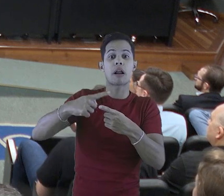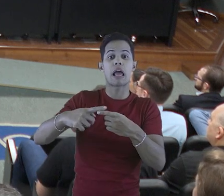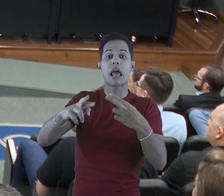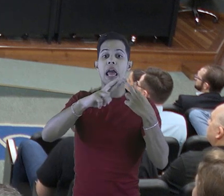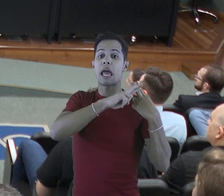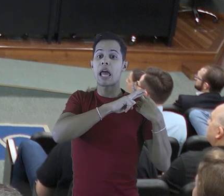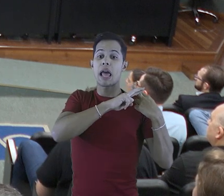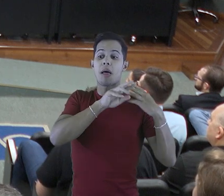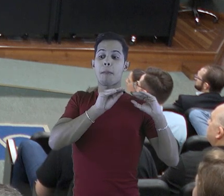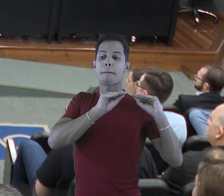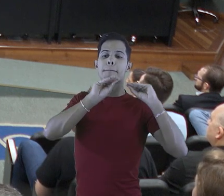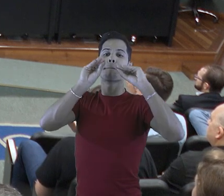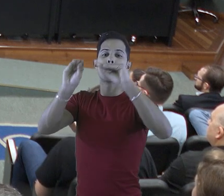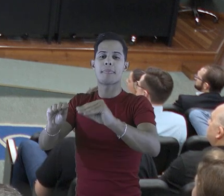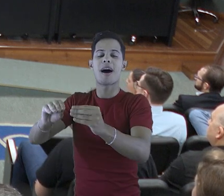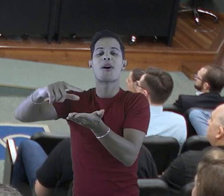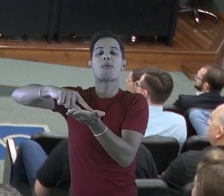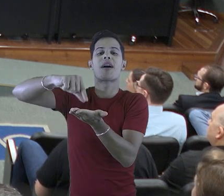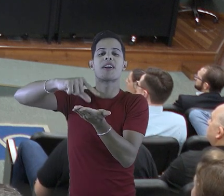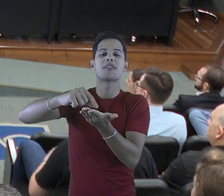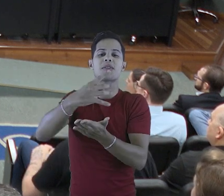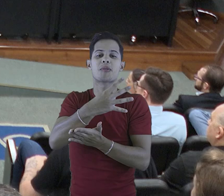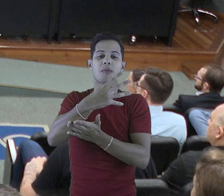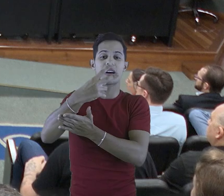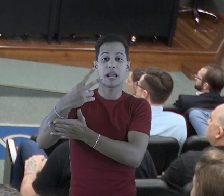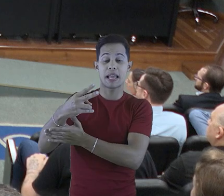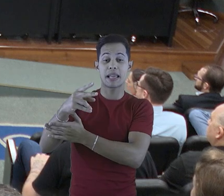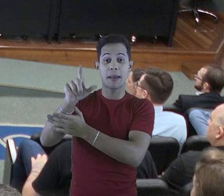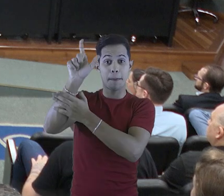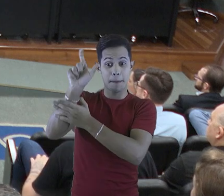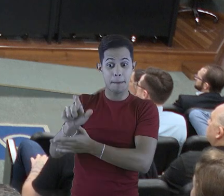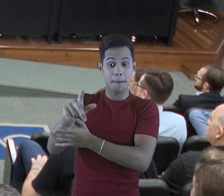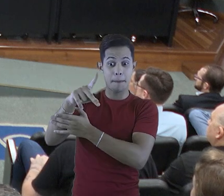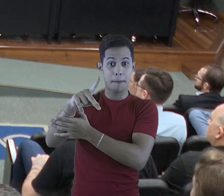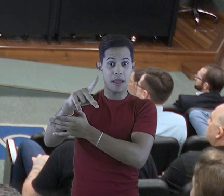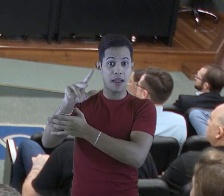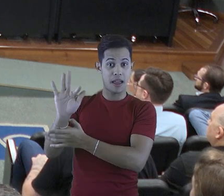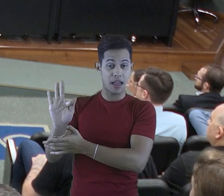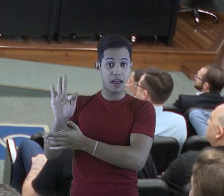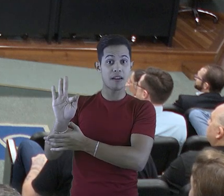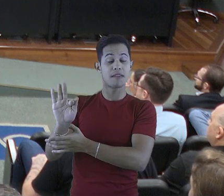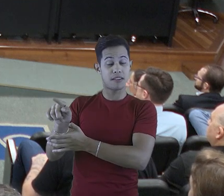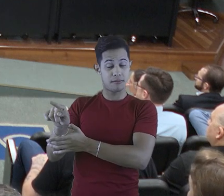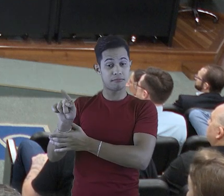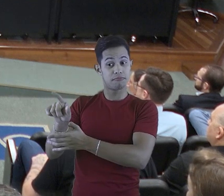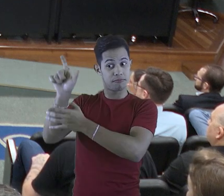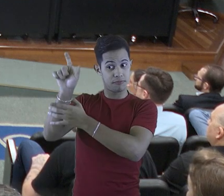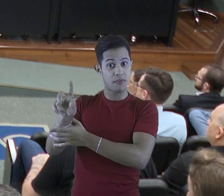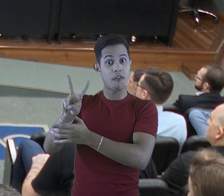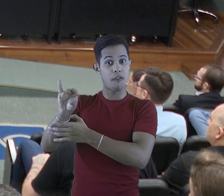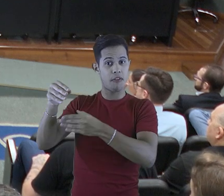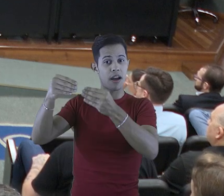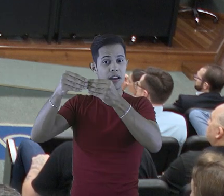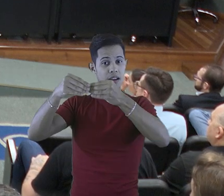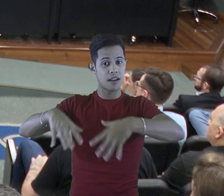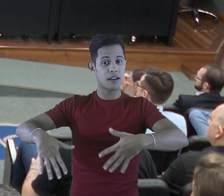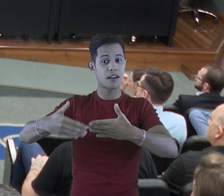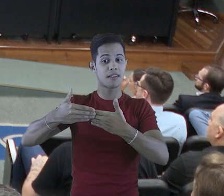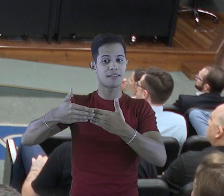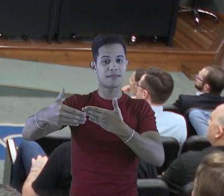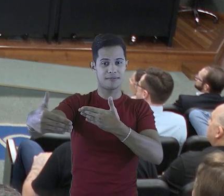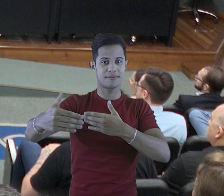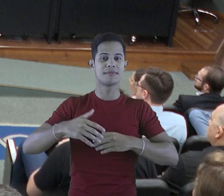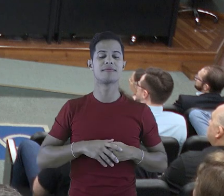o objetivo pelo artigo 42 na sua pessoa física. Diga para ele que o patrimônio dele está prejudicado. Qualquer